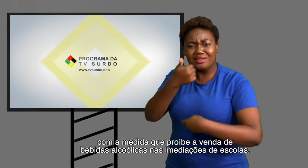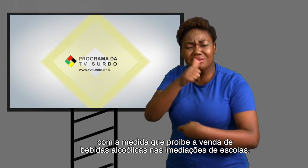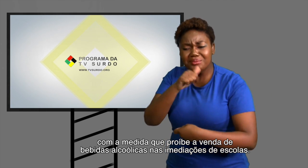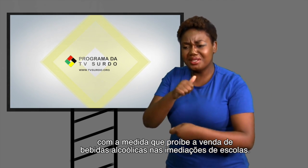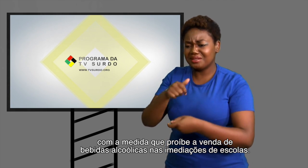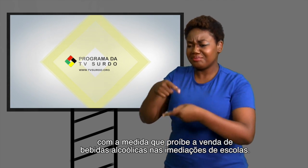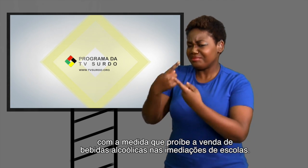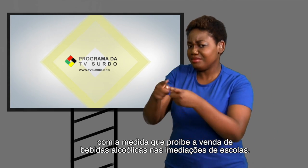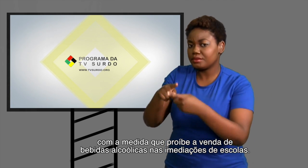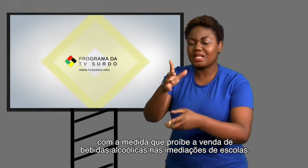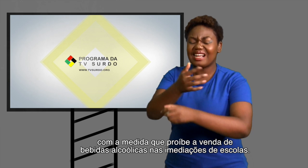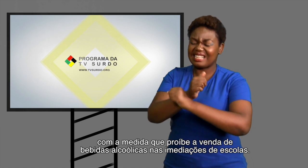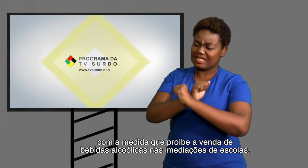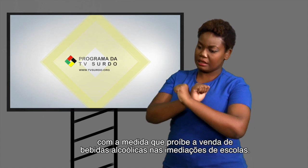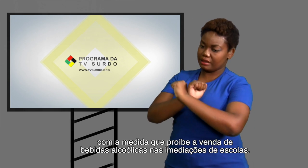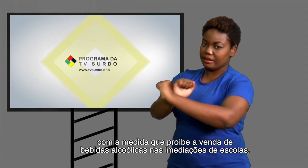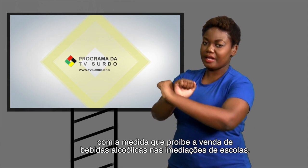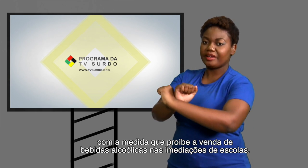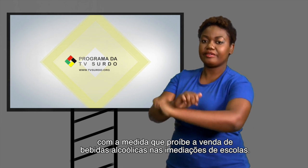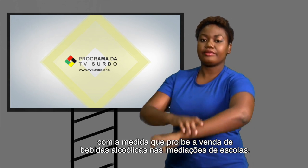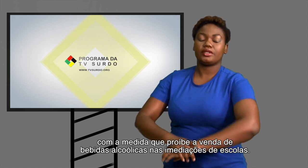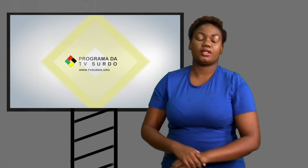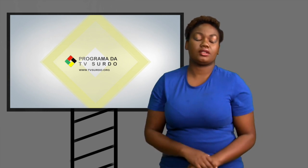alcoólicas nas imediações de escolas.